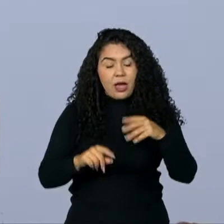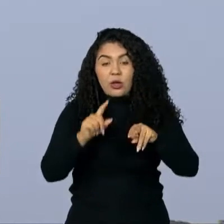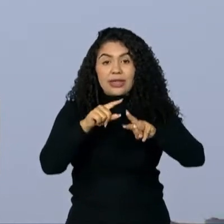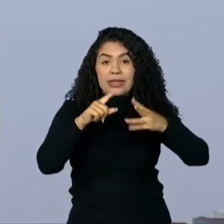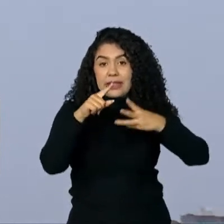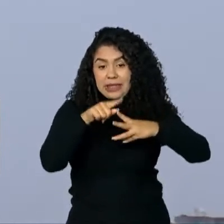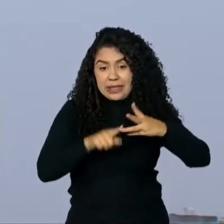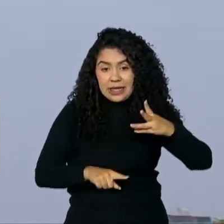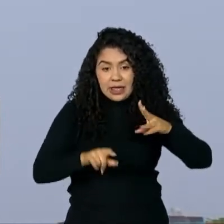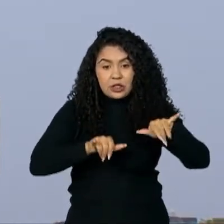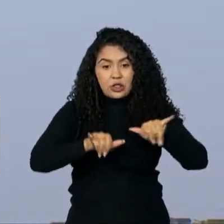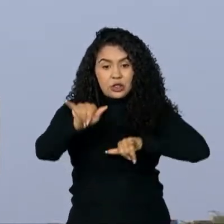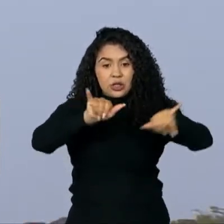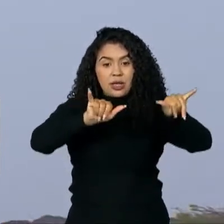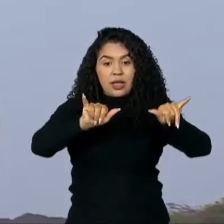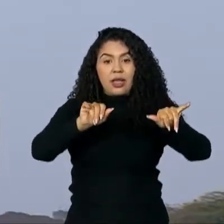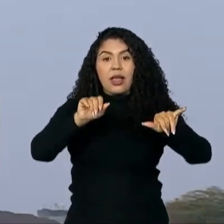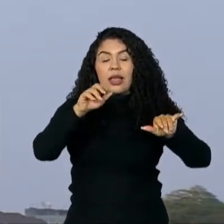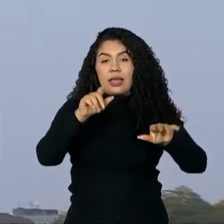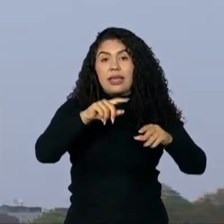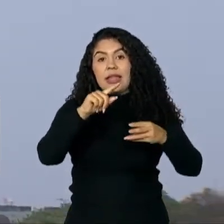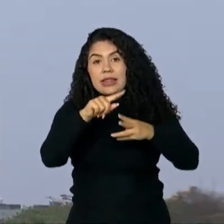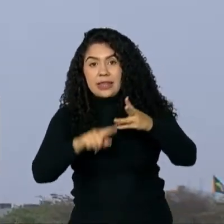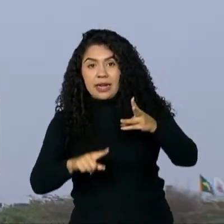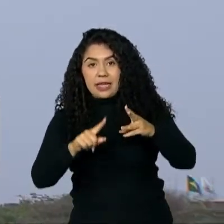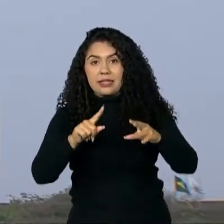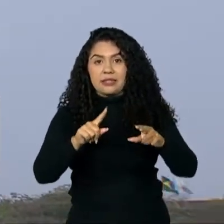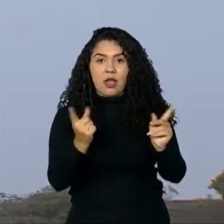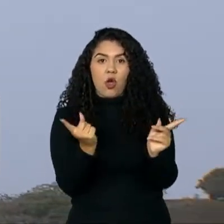e 3 no voo invertido, né?